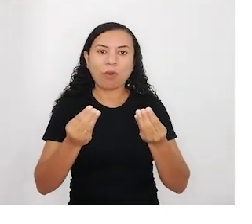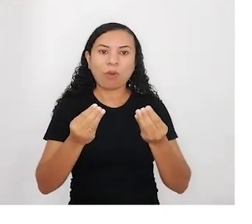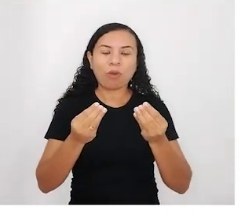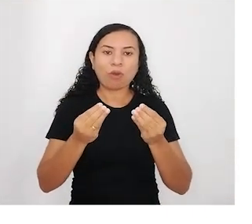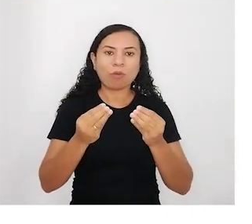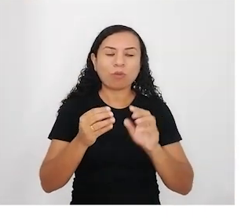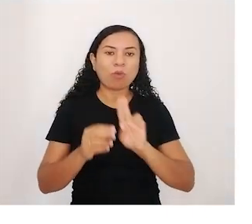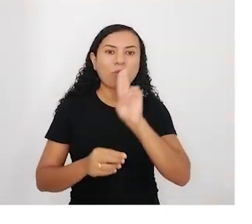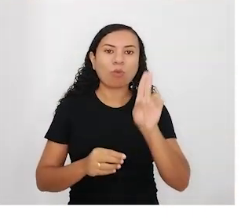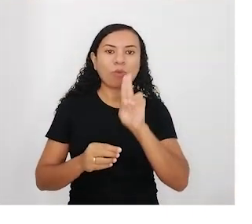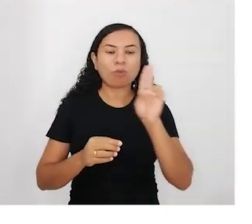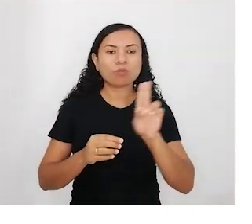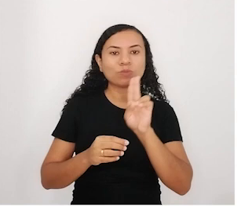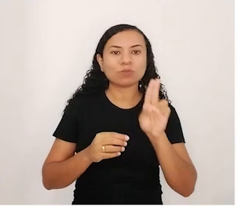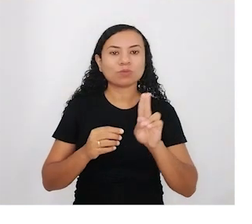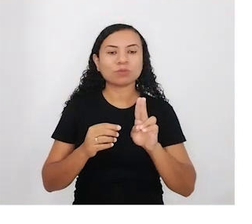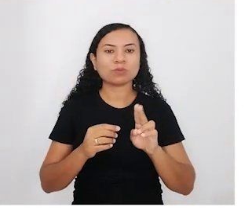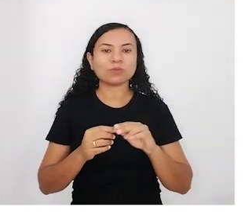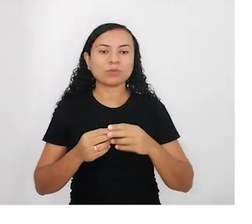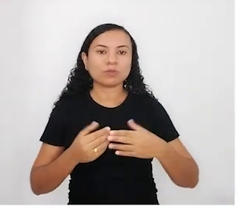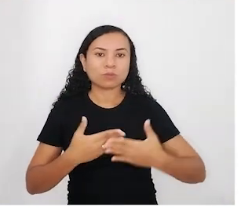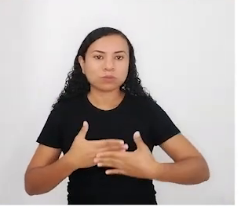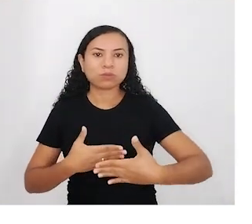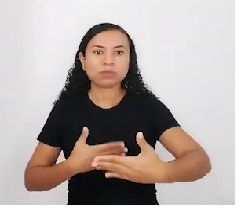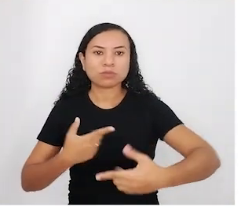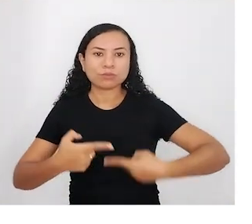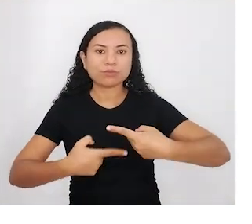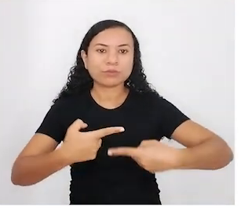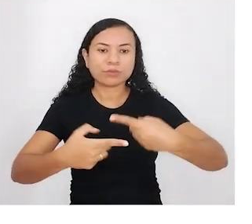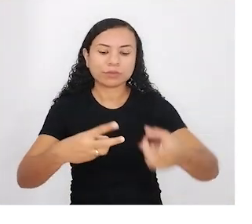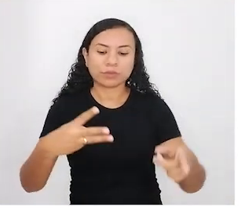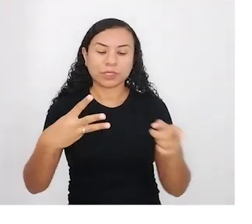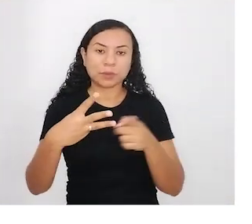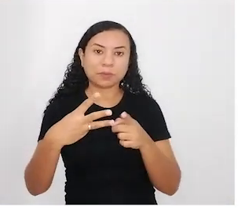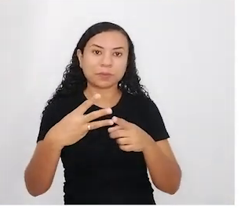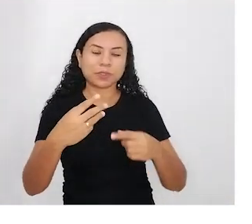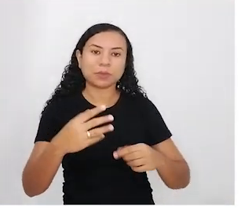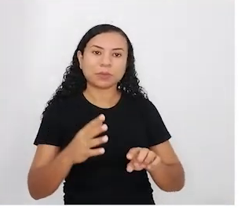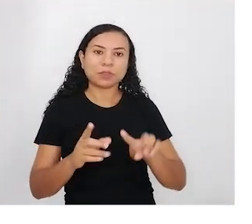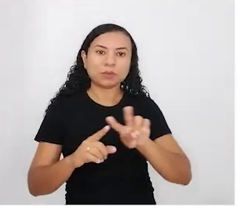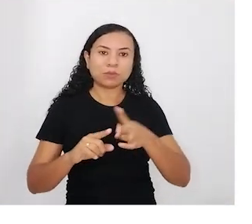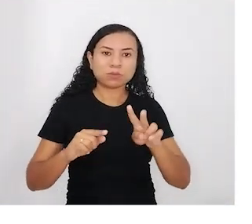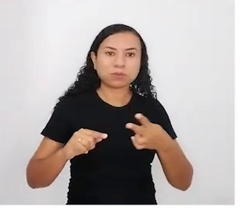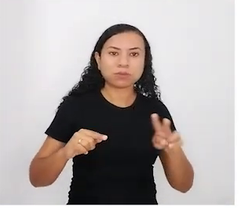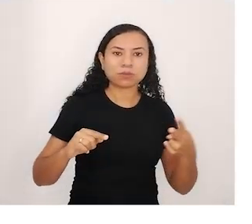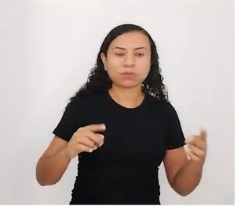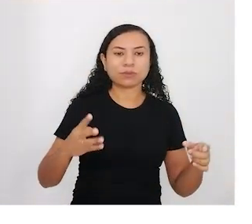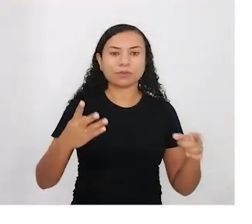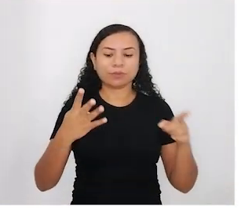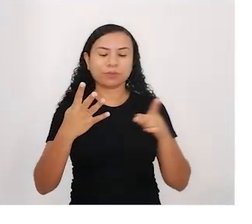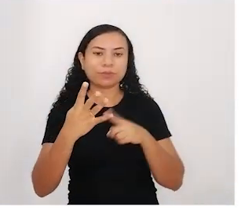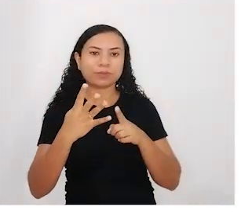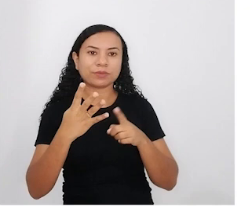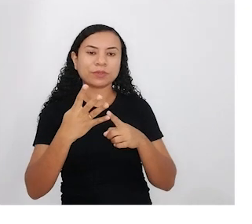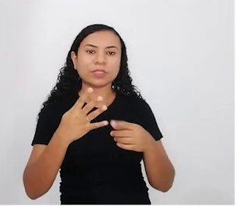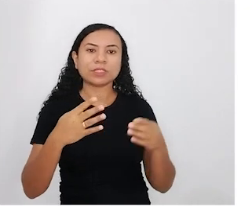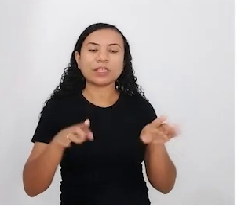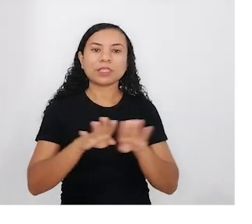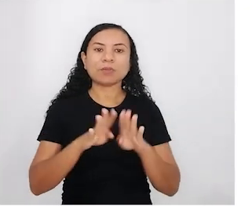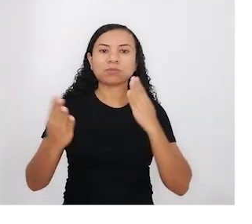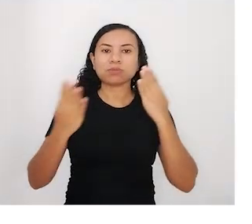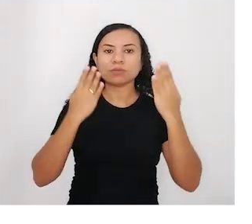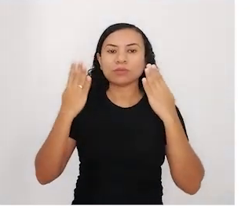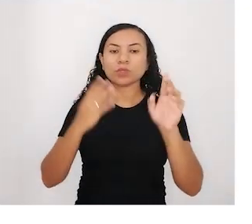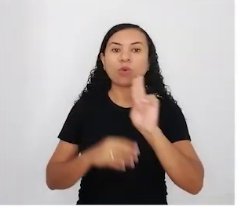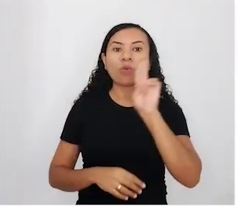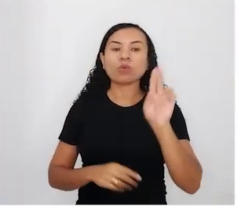de indivíduos iguais. Clonagem multiplicadora. Clonagem terapêutica, que é o tratamento principalmente com células-tronco.